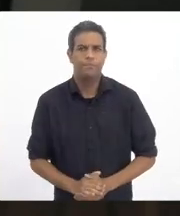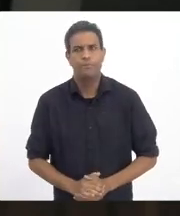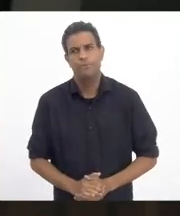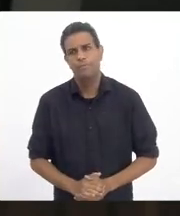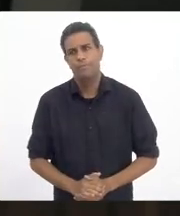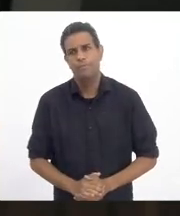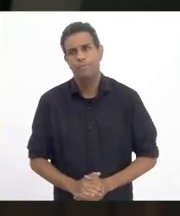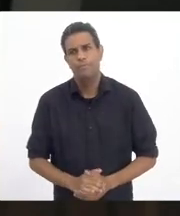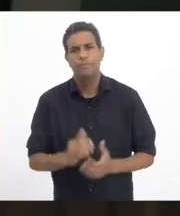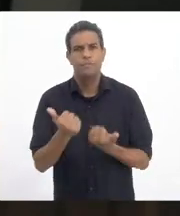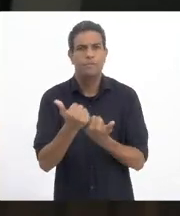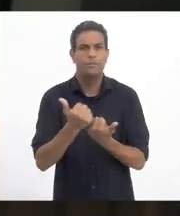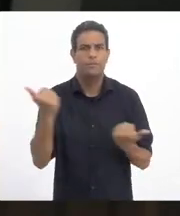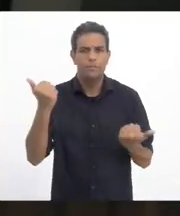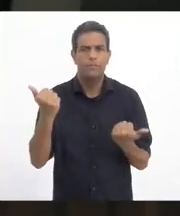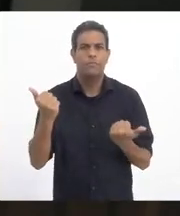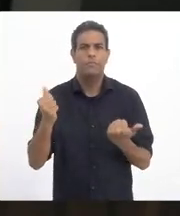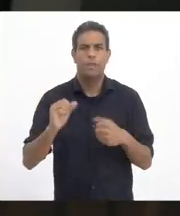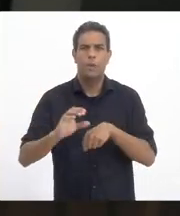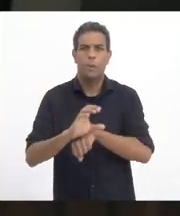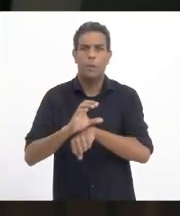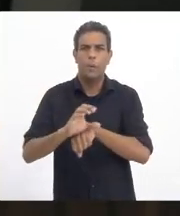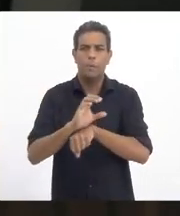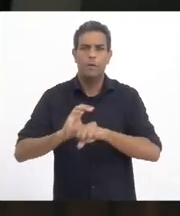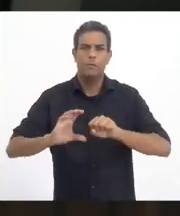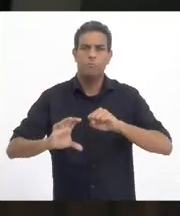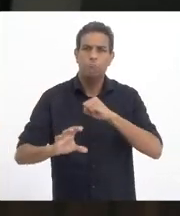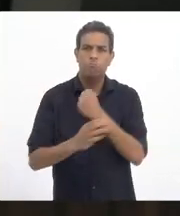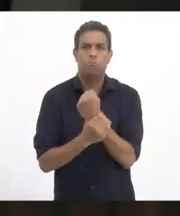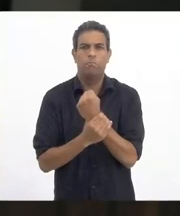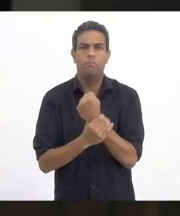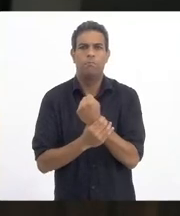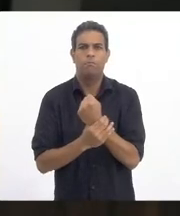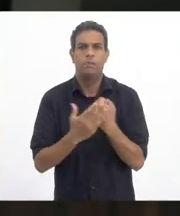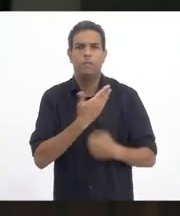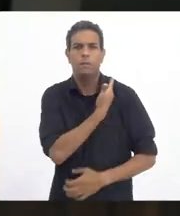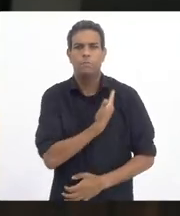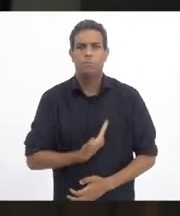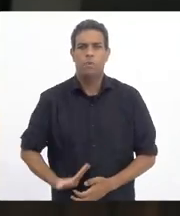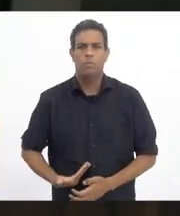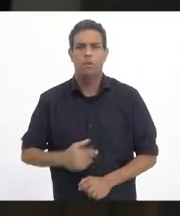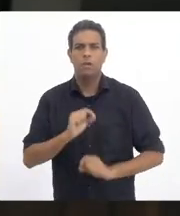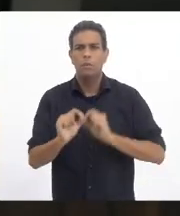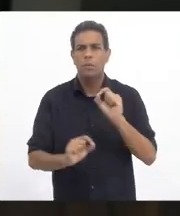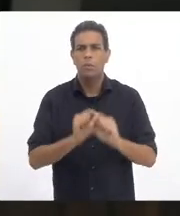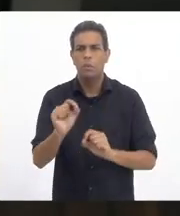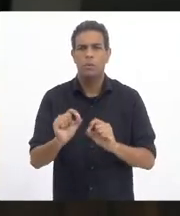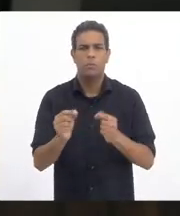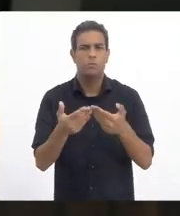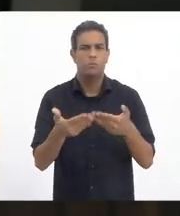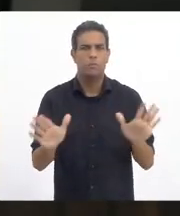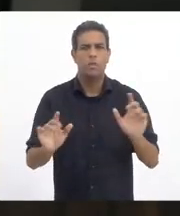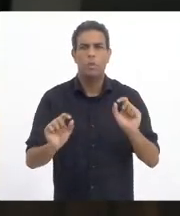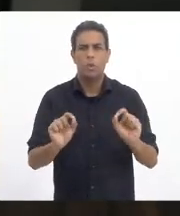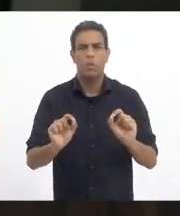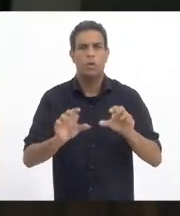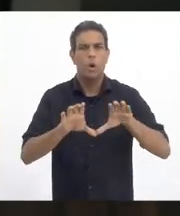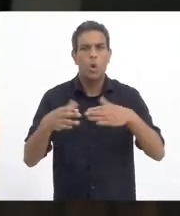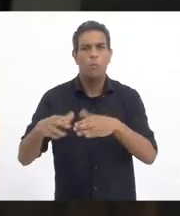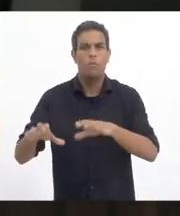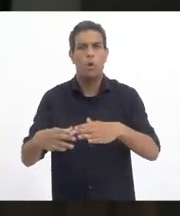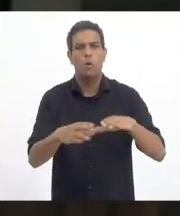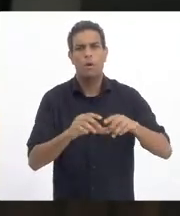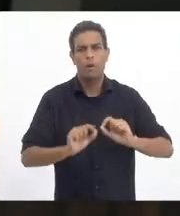que é o vice-presidente da Comissão de Segurança Pública e Assuntos de Polícia, para compor a mesa.